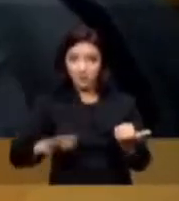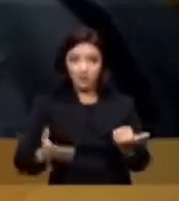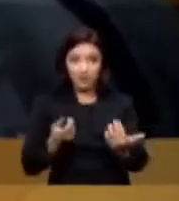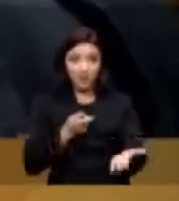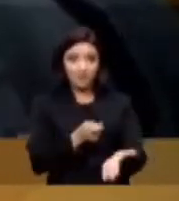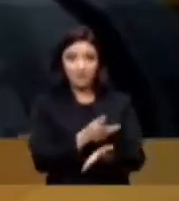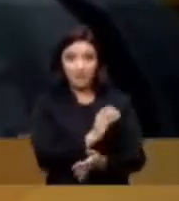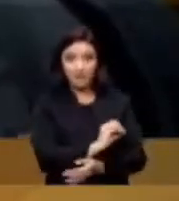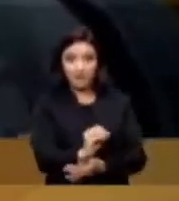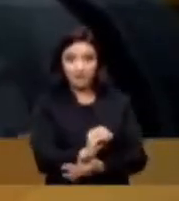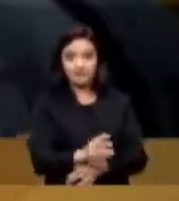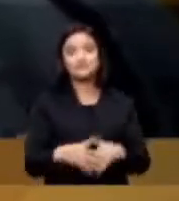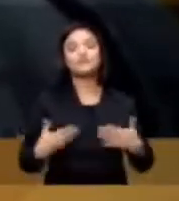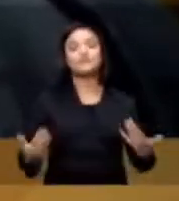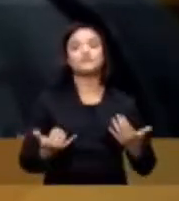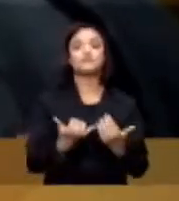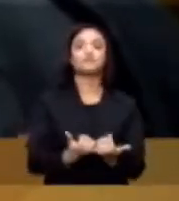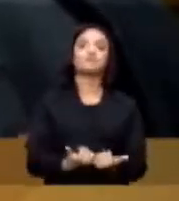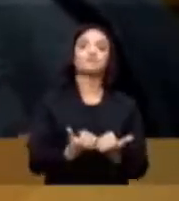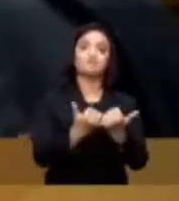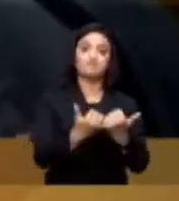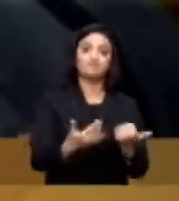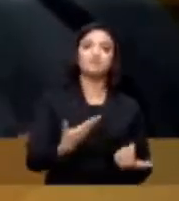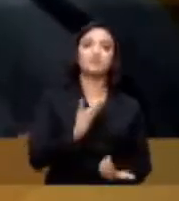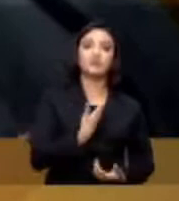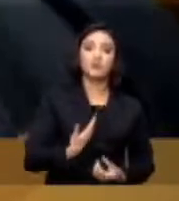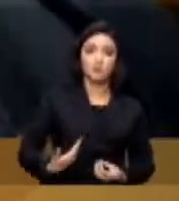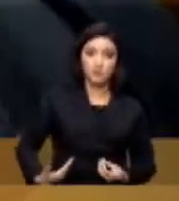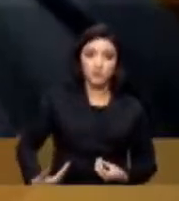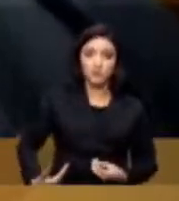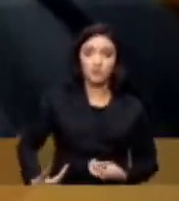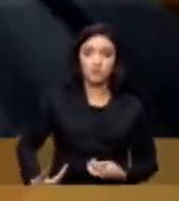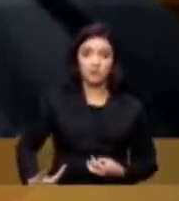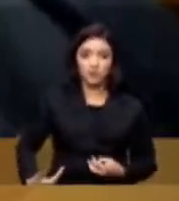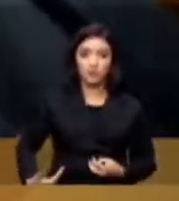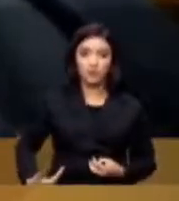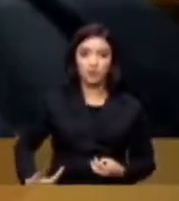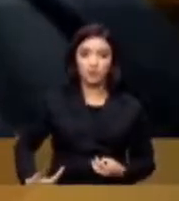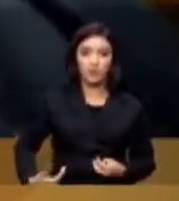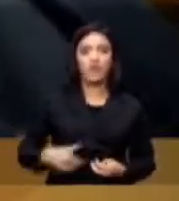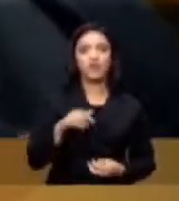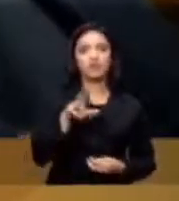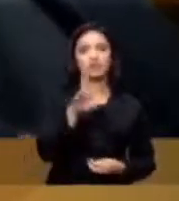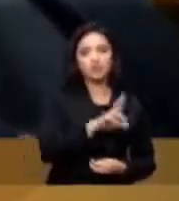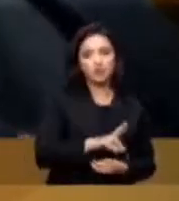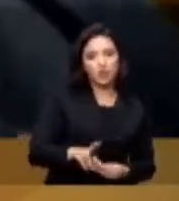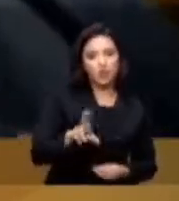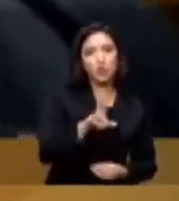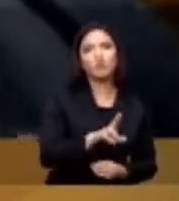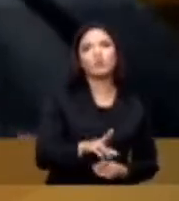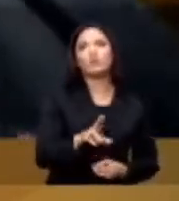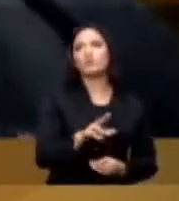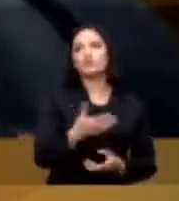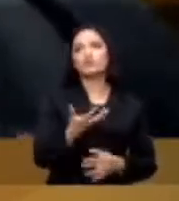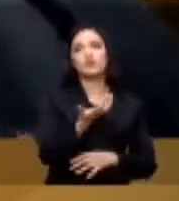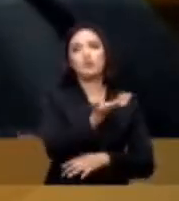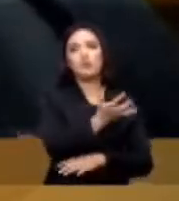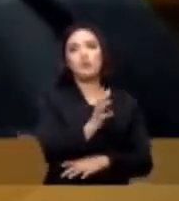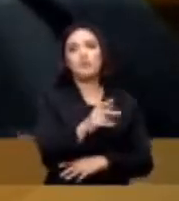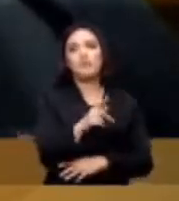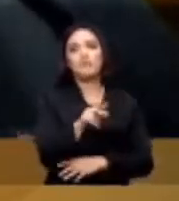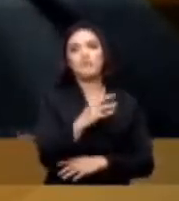o patrimônio público, no sentido, mesmo que sejam bens de uso comum, que sejam praças, que